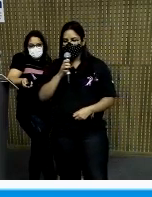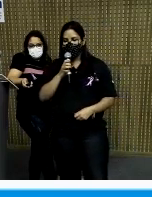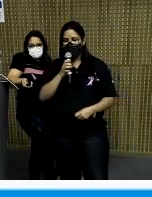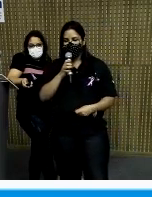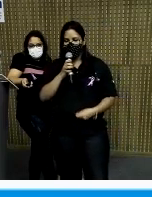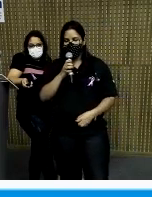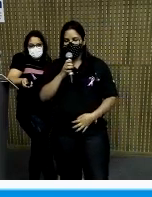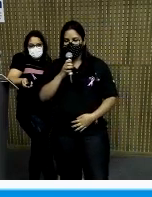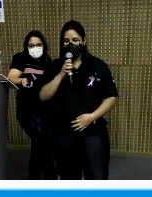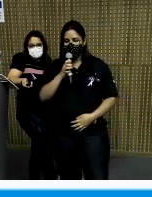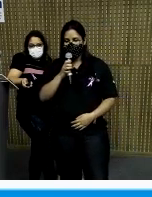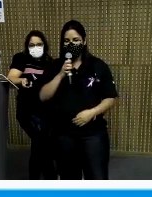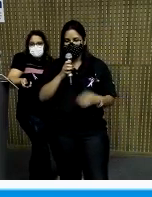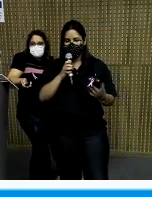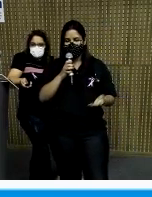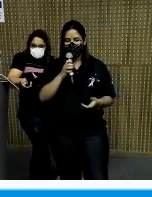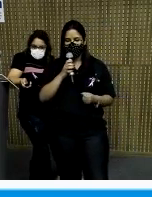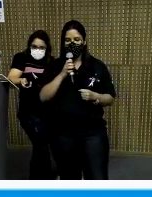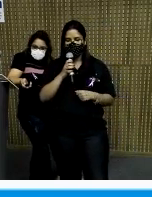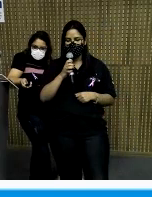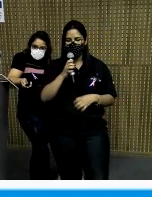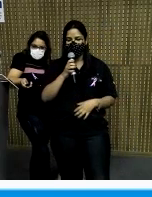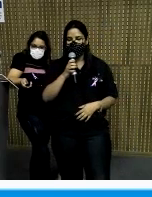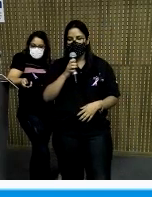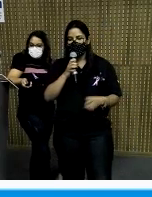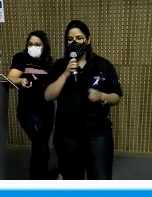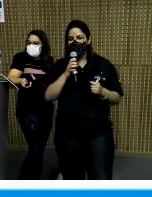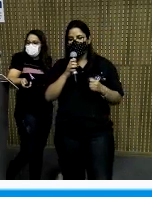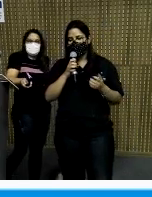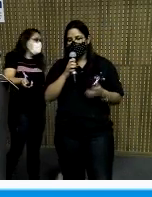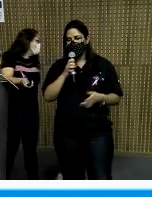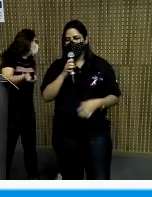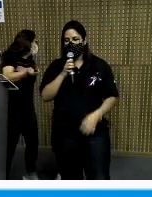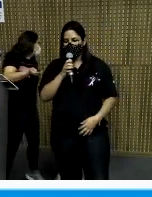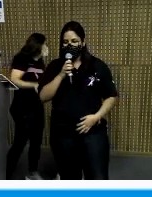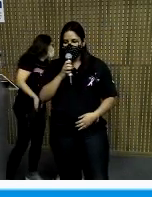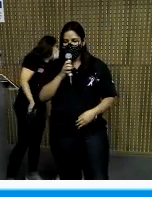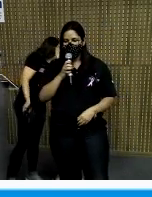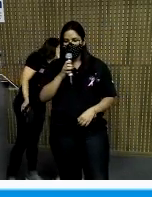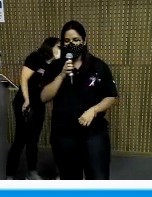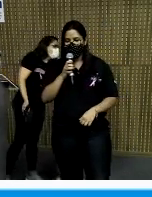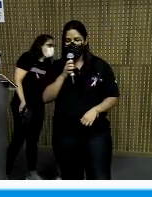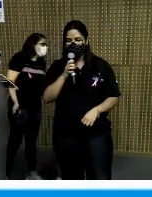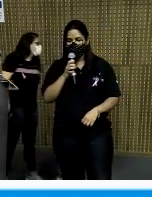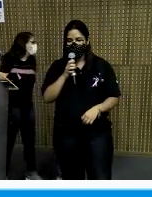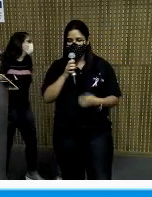As especialidades, né, mais solicitadas, endodontia, com tempo médio de 98,